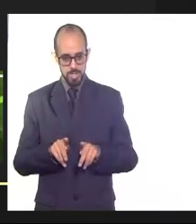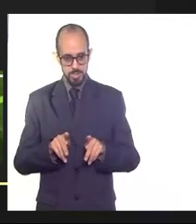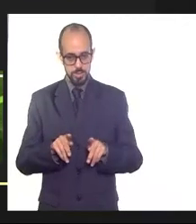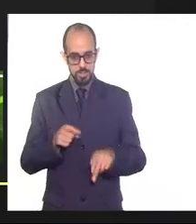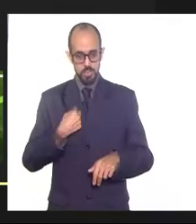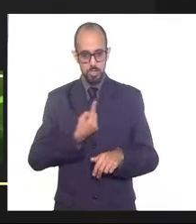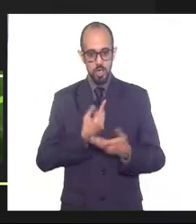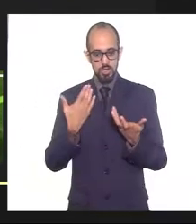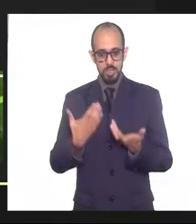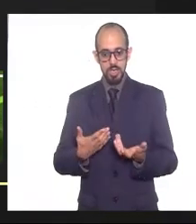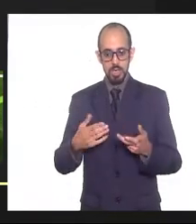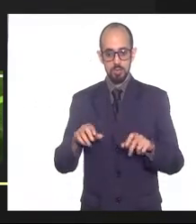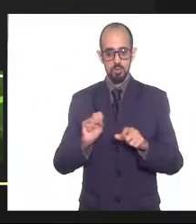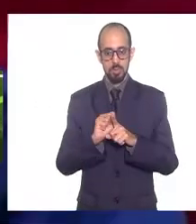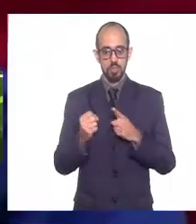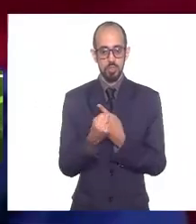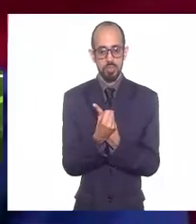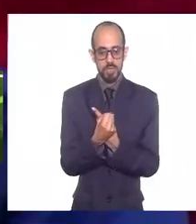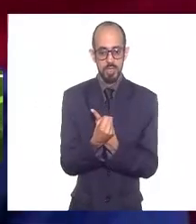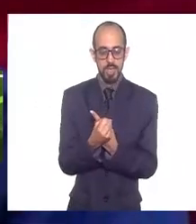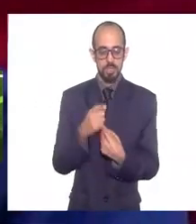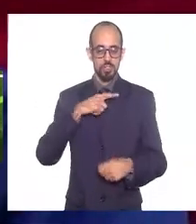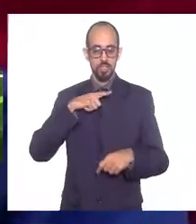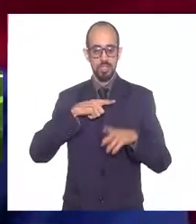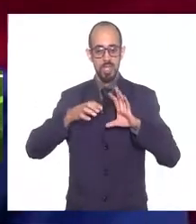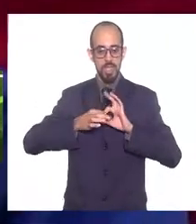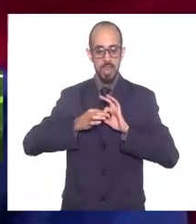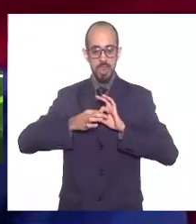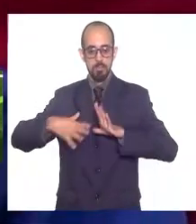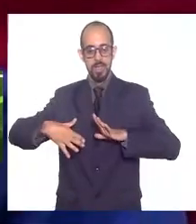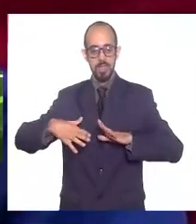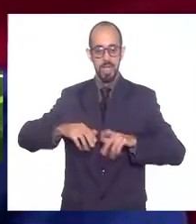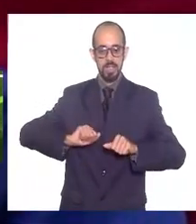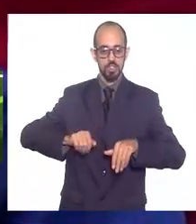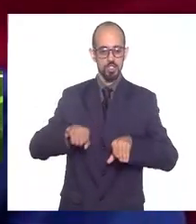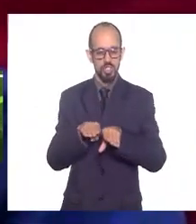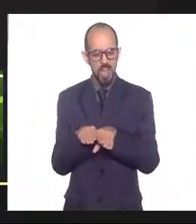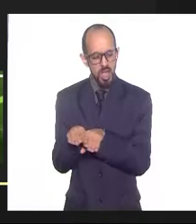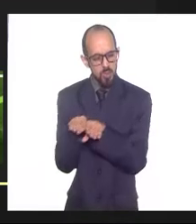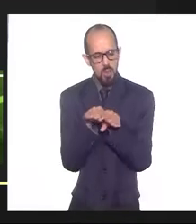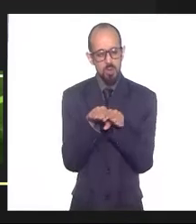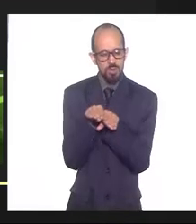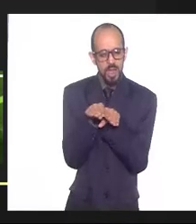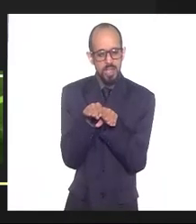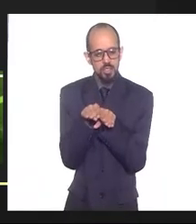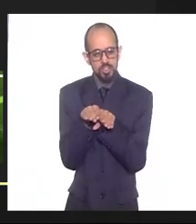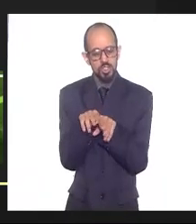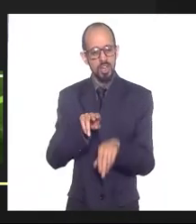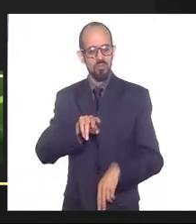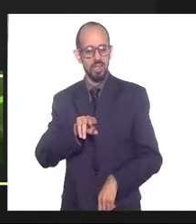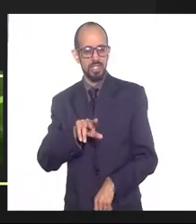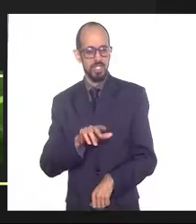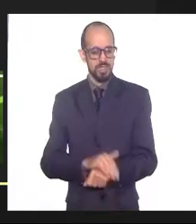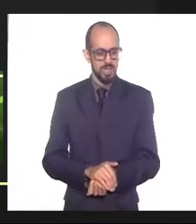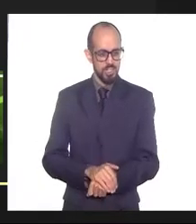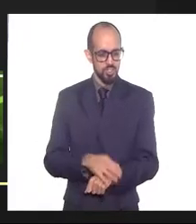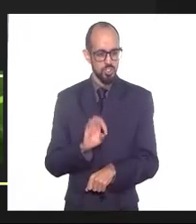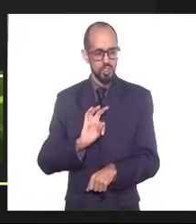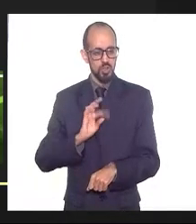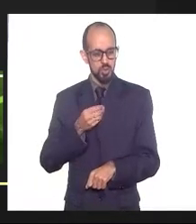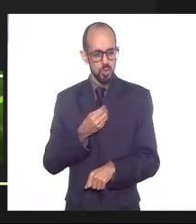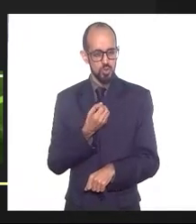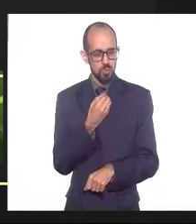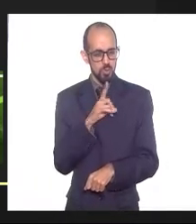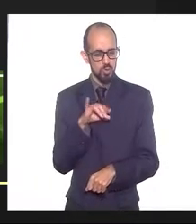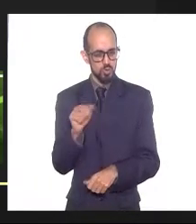uma sociedade pautada na liberdade, na equidade e na fraternidade. Tenham todos um bom